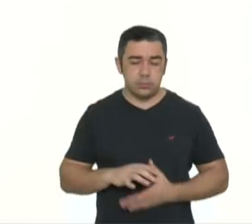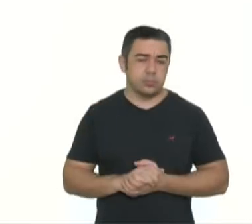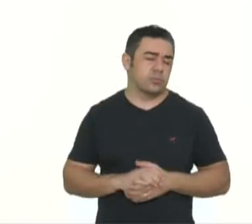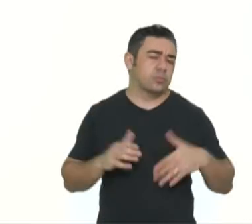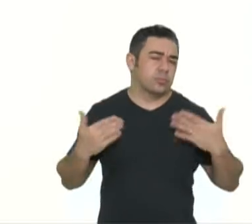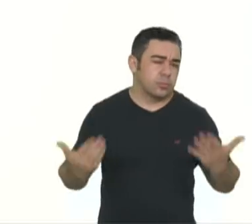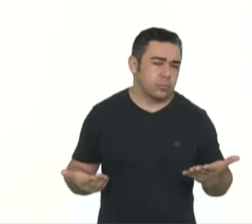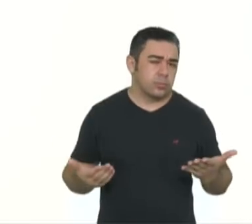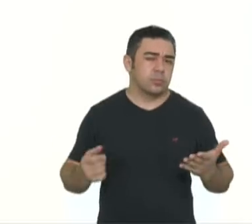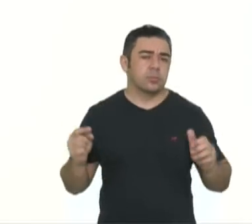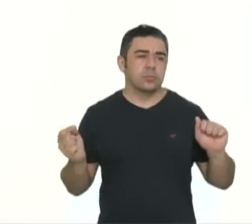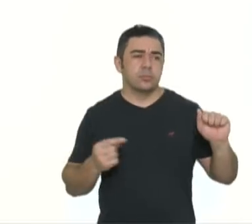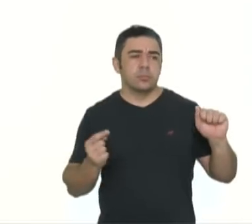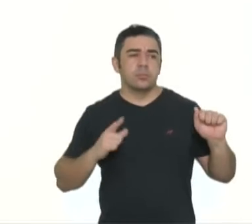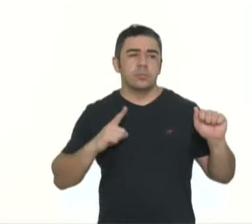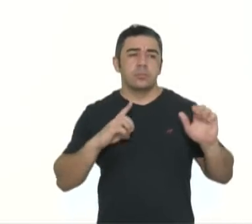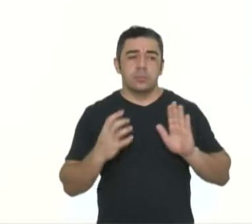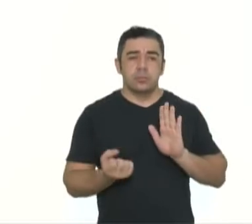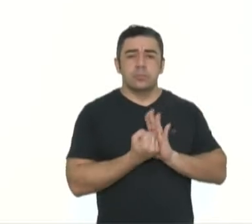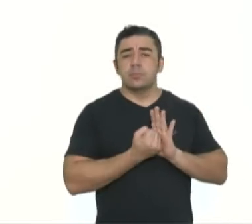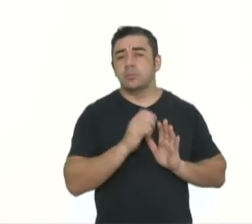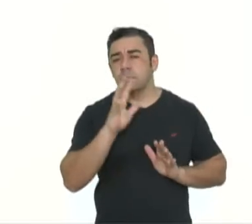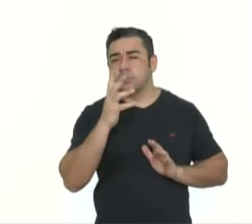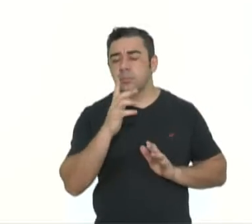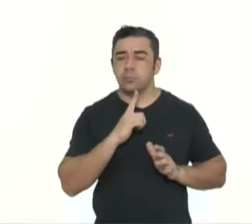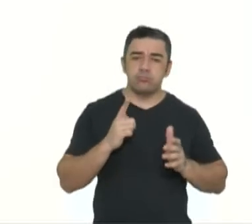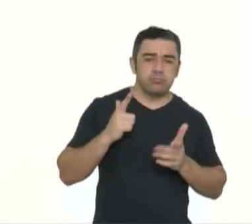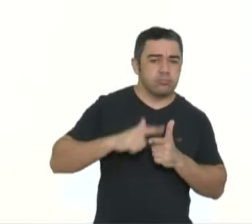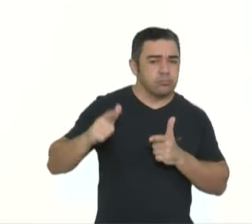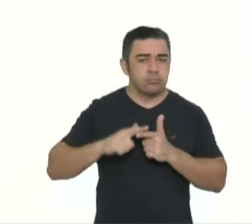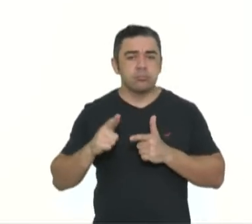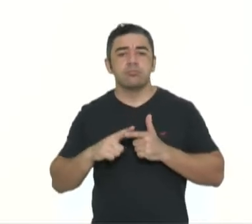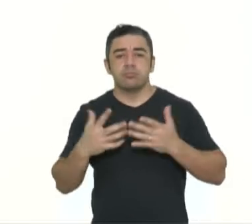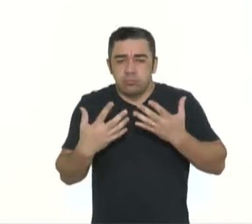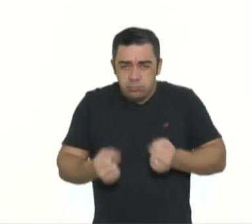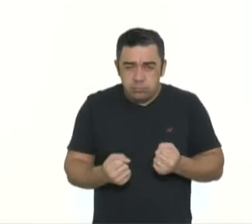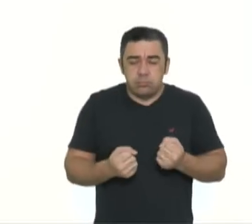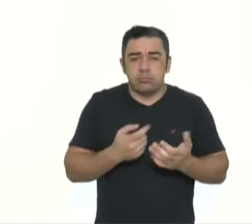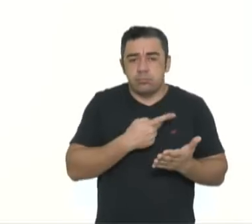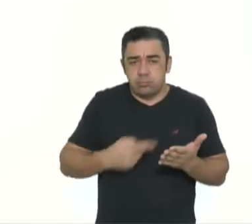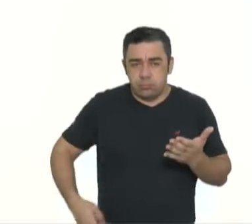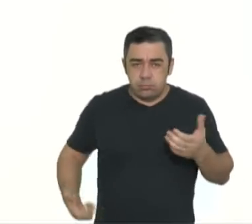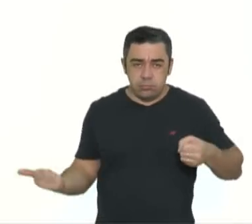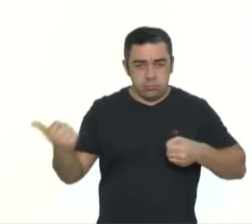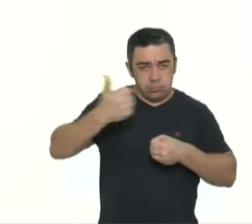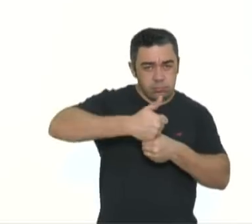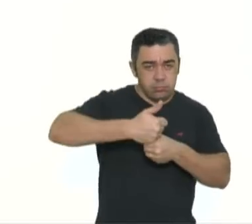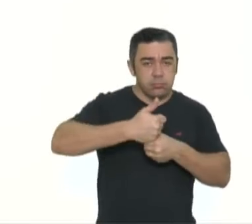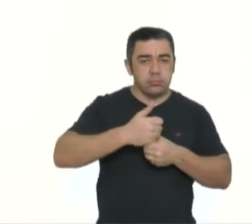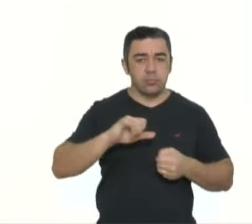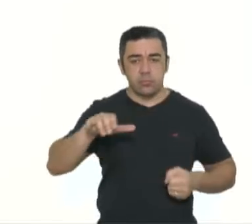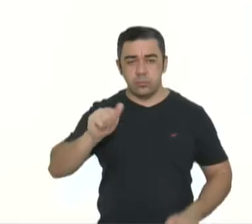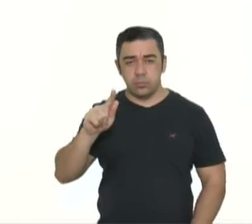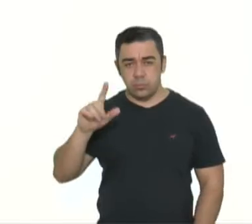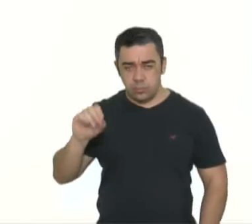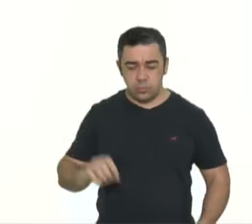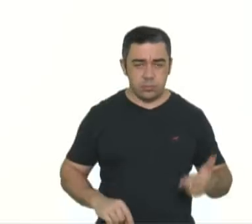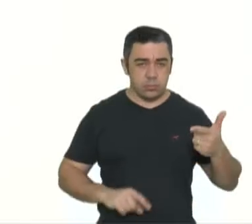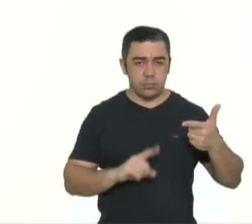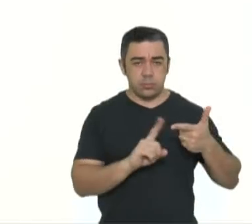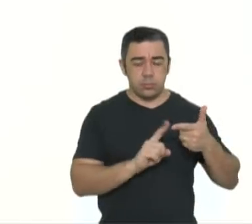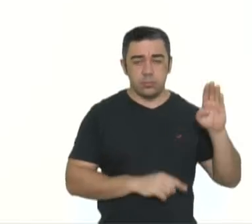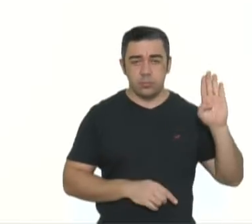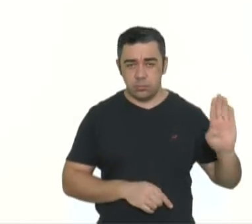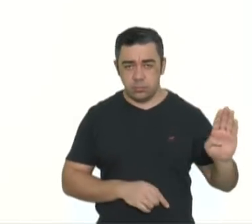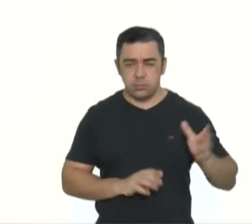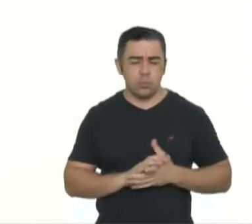quais elementos marcaram o impasse para a posse do João Goulart após a renúncia do Jânio? Letra B. Qual foi